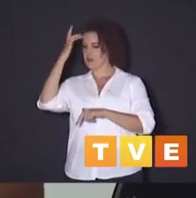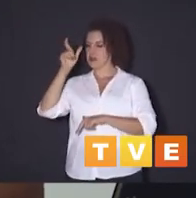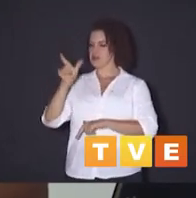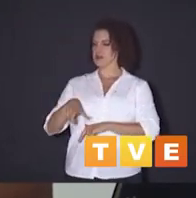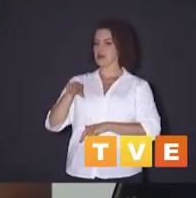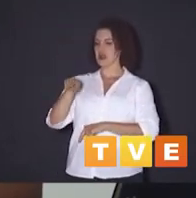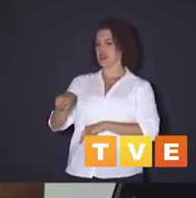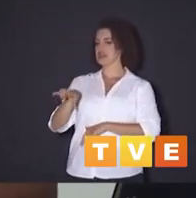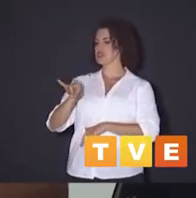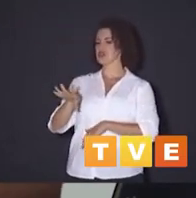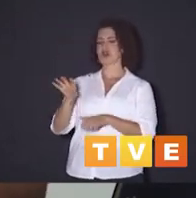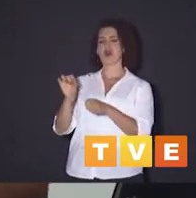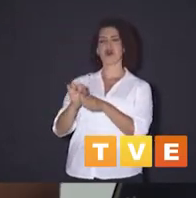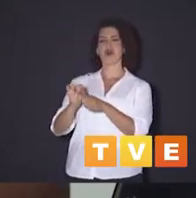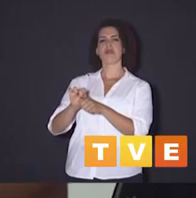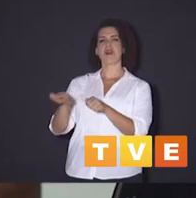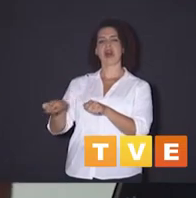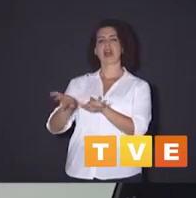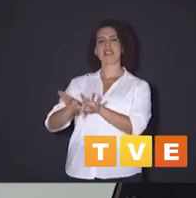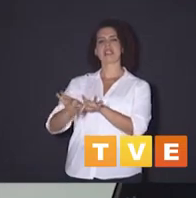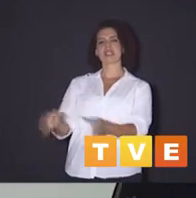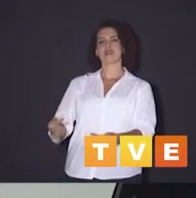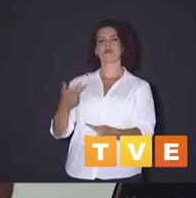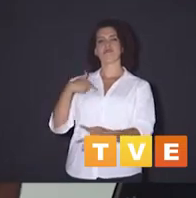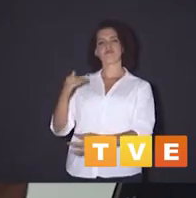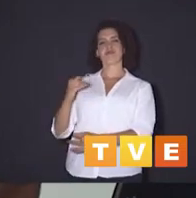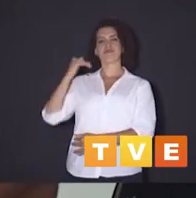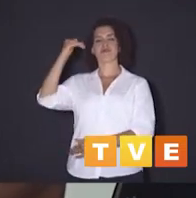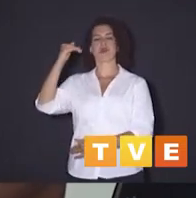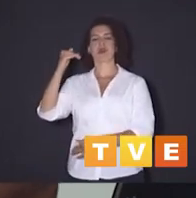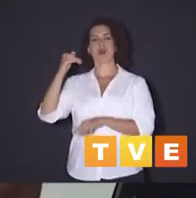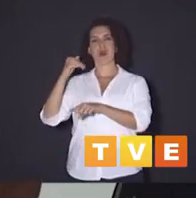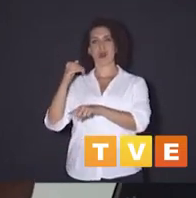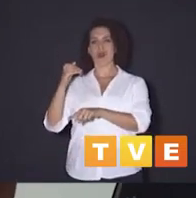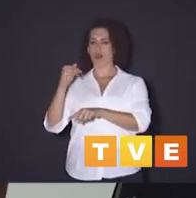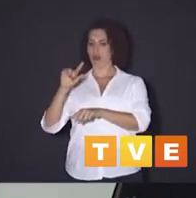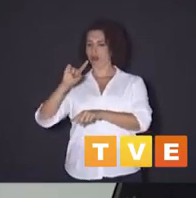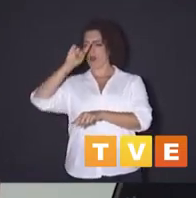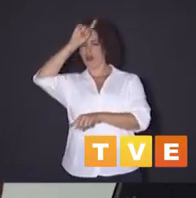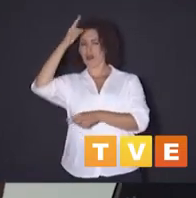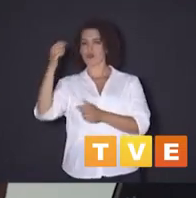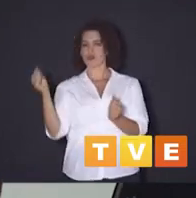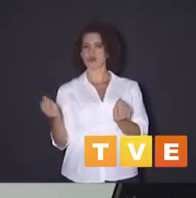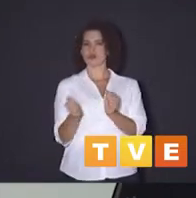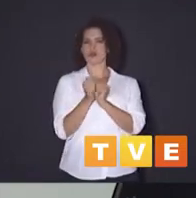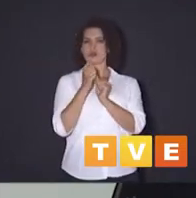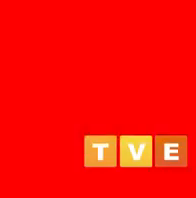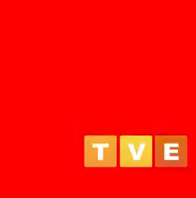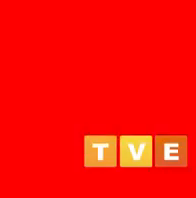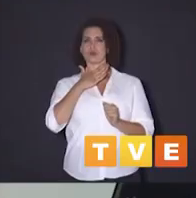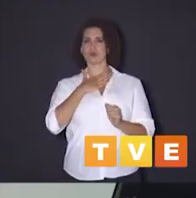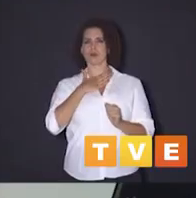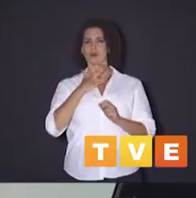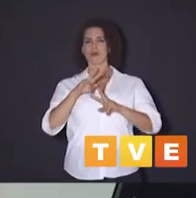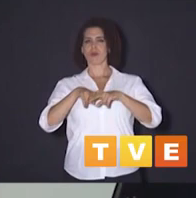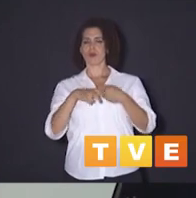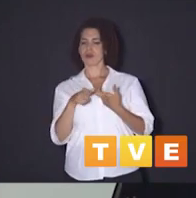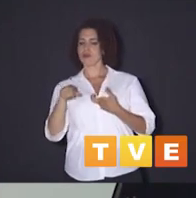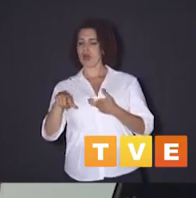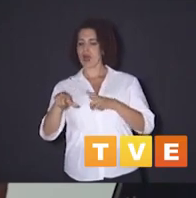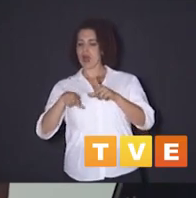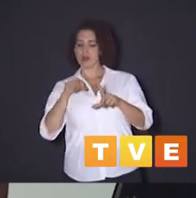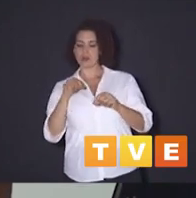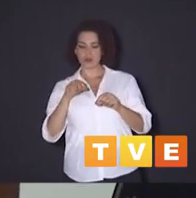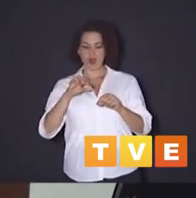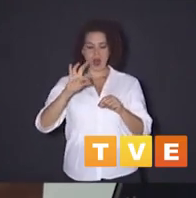cultura como se o seu papel como co criadora deste trabalho não acontecesse no momento que eles lamento